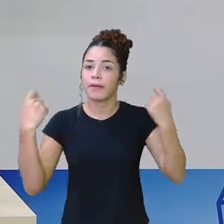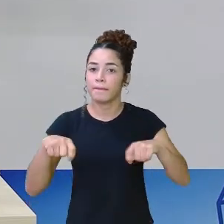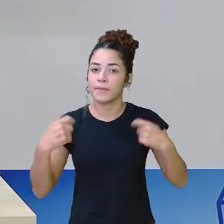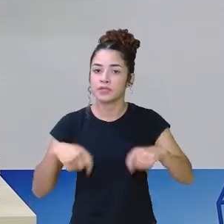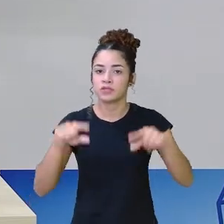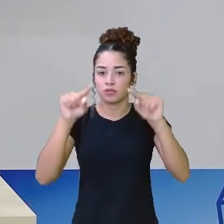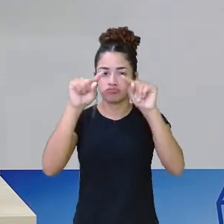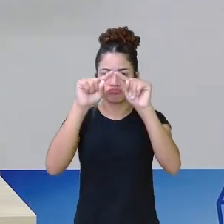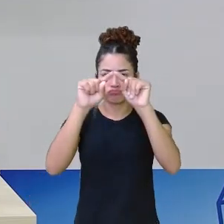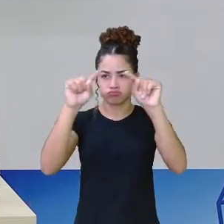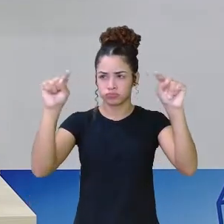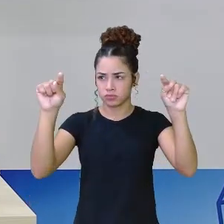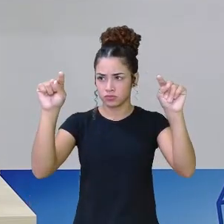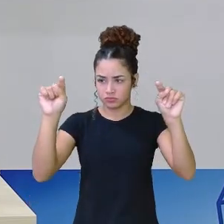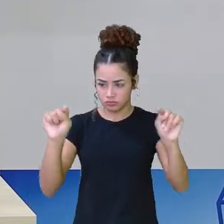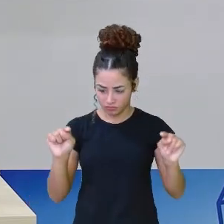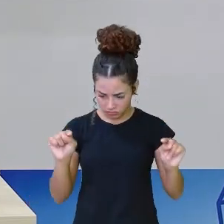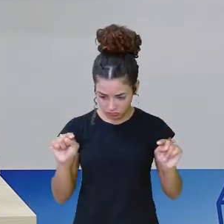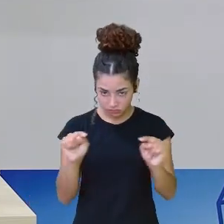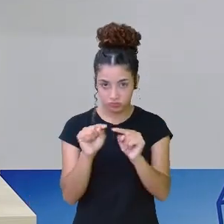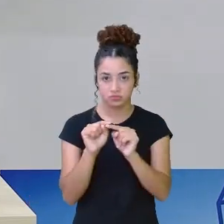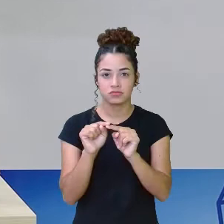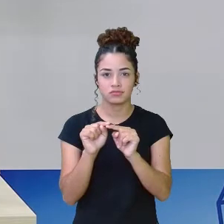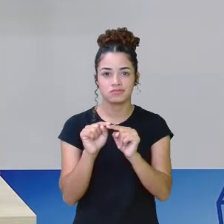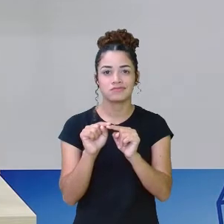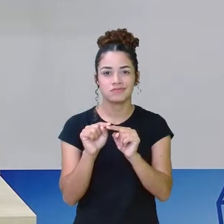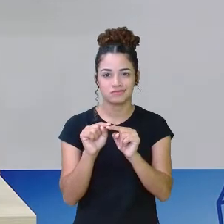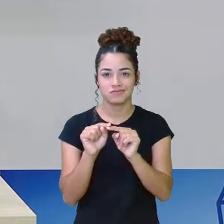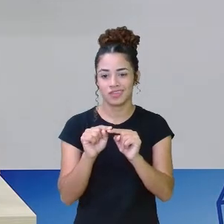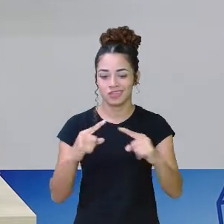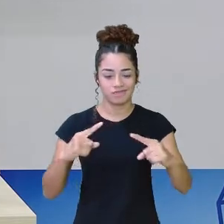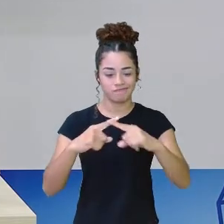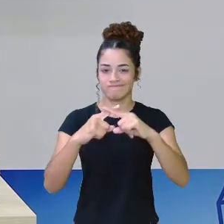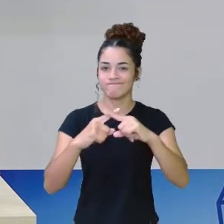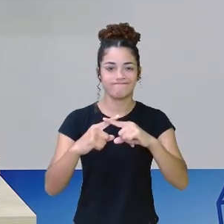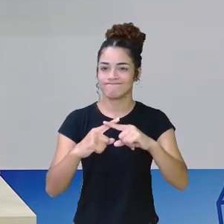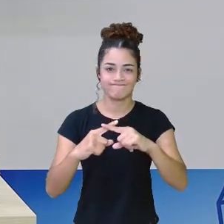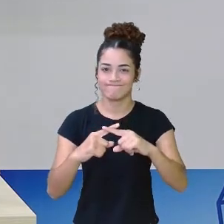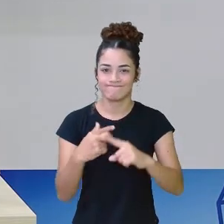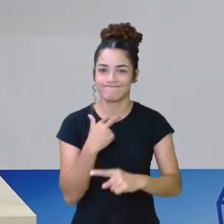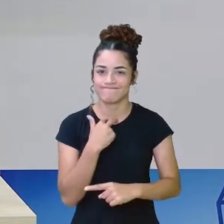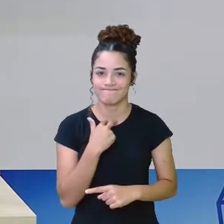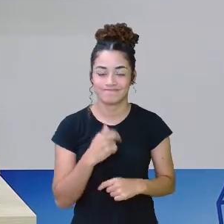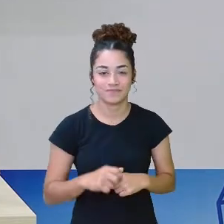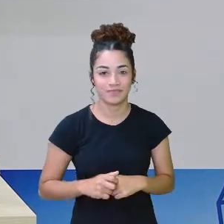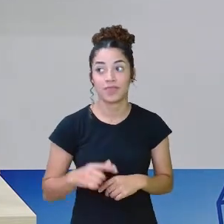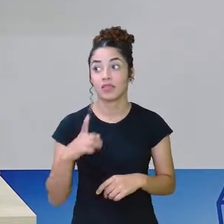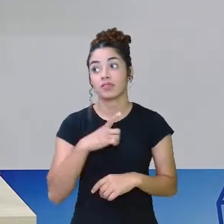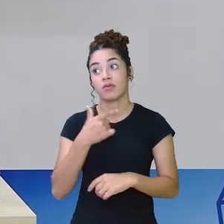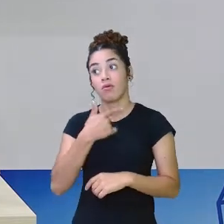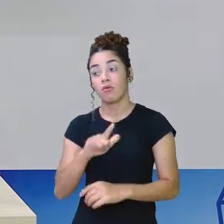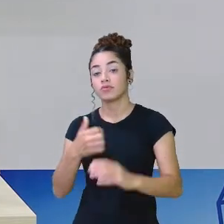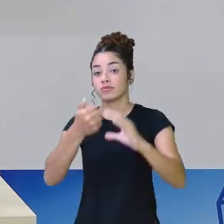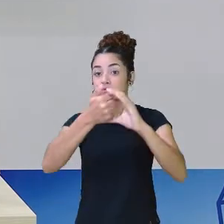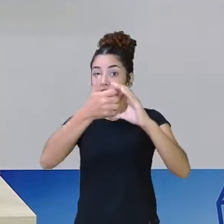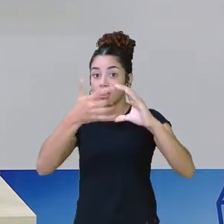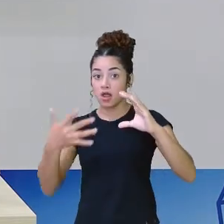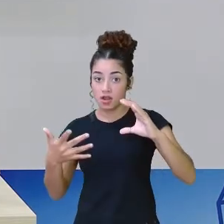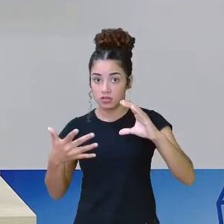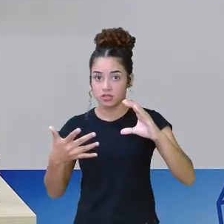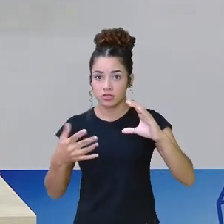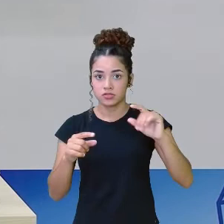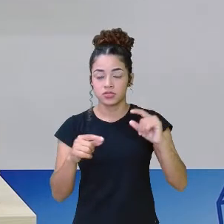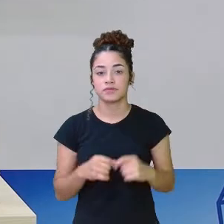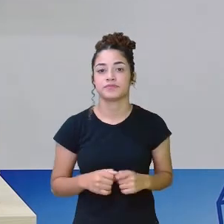os segmentos se encontram, não se cruzam. Beleza? E eu tenho outra característica